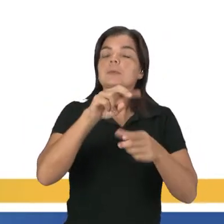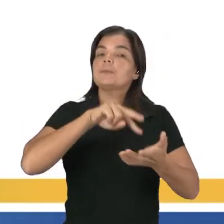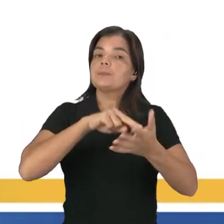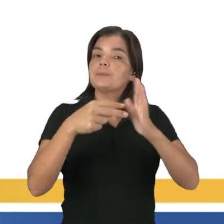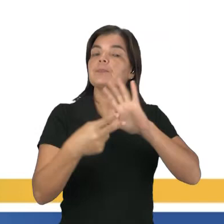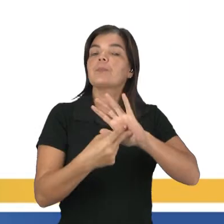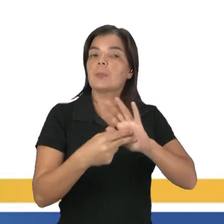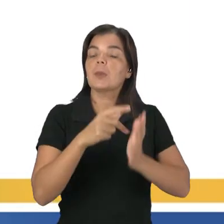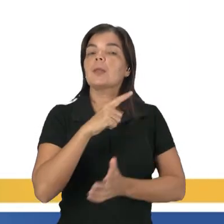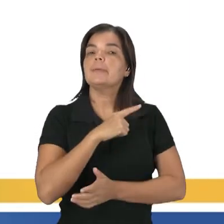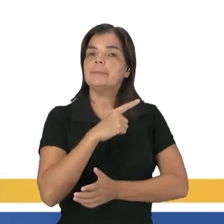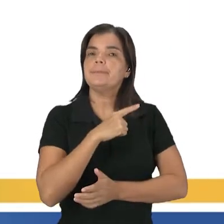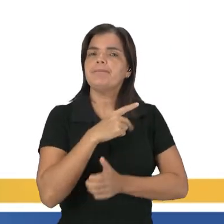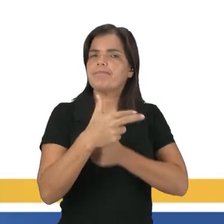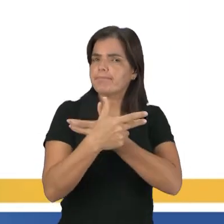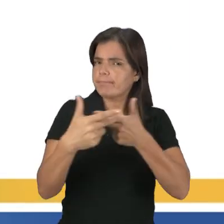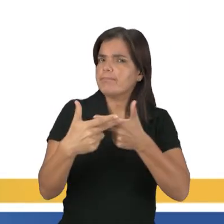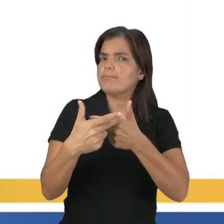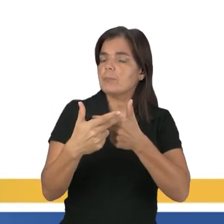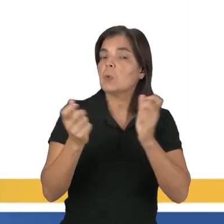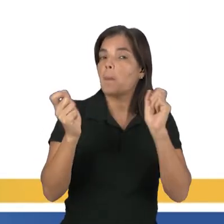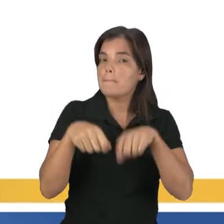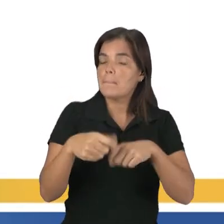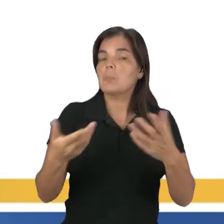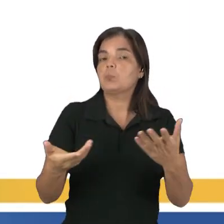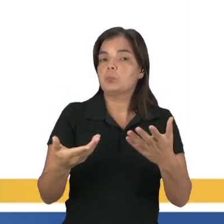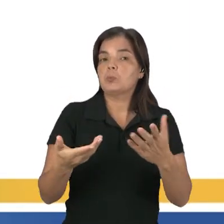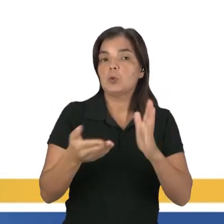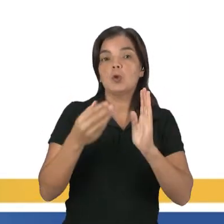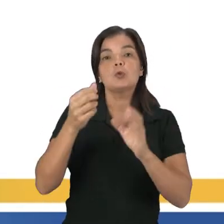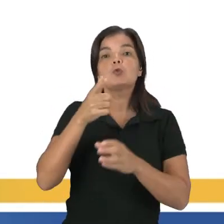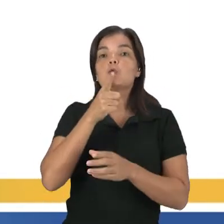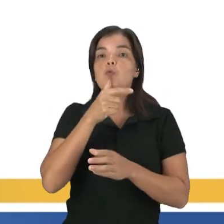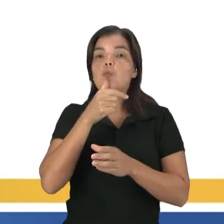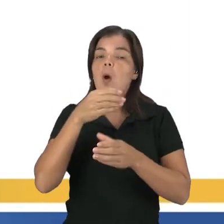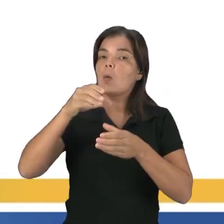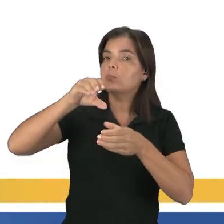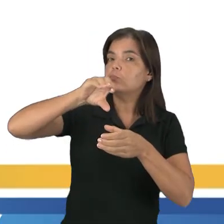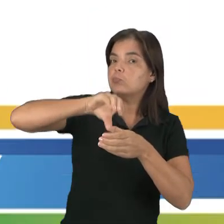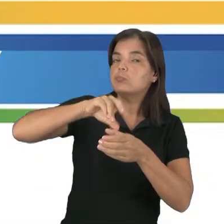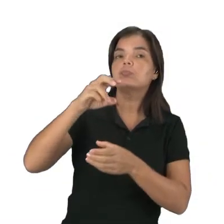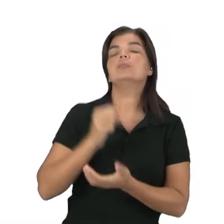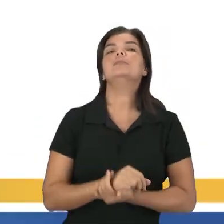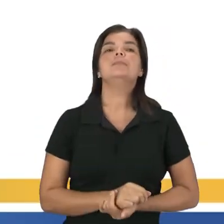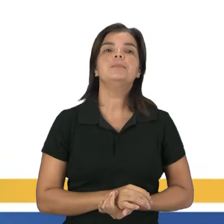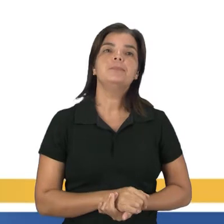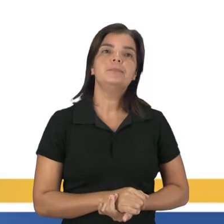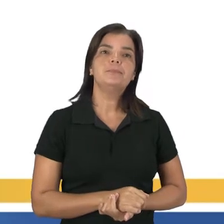seja, tem algo interior que eu posso colocar um certo líquido, né? Vamos prosseguir para entender melhor.